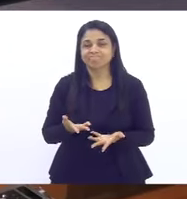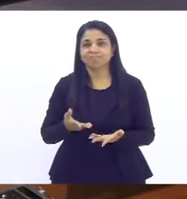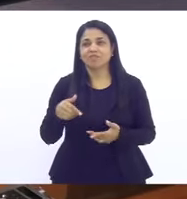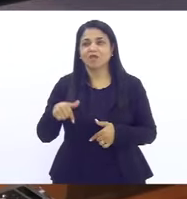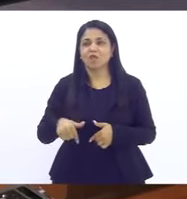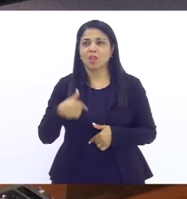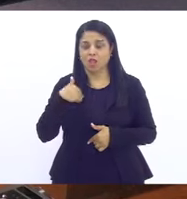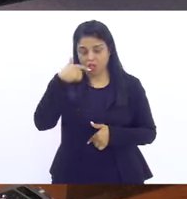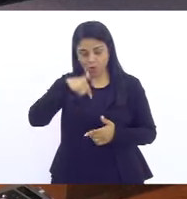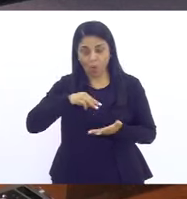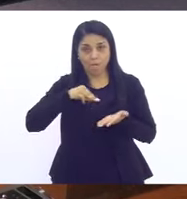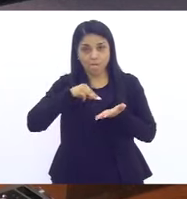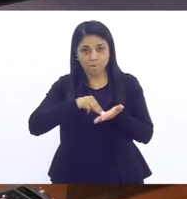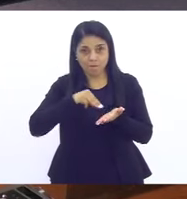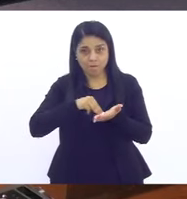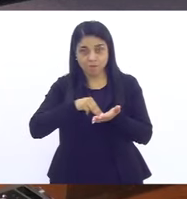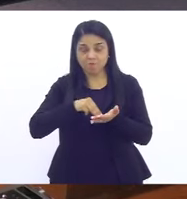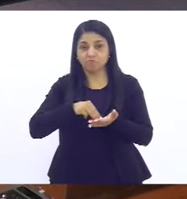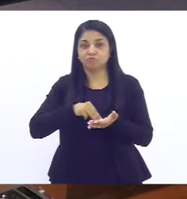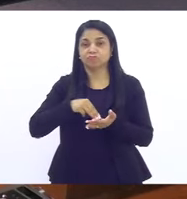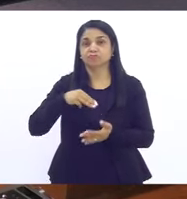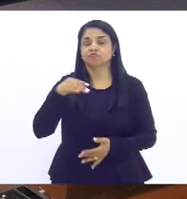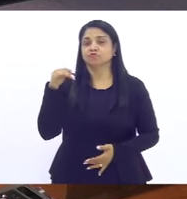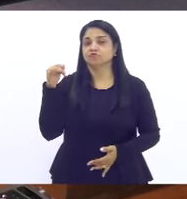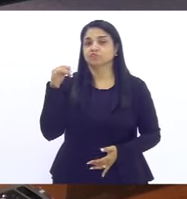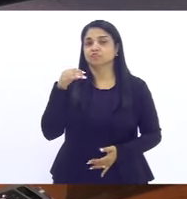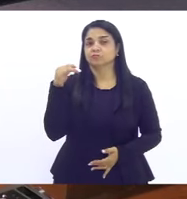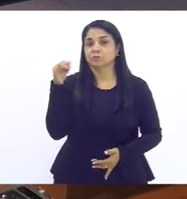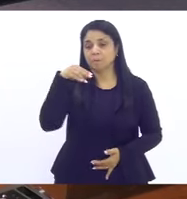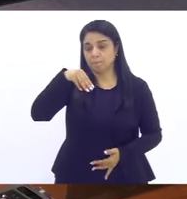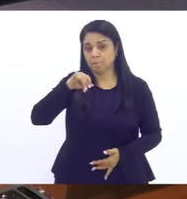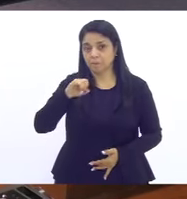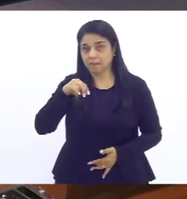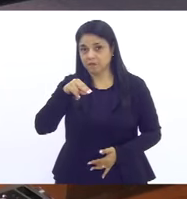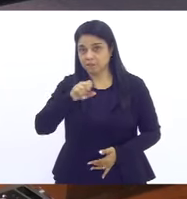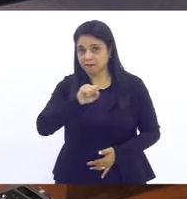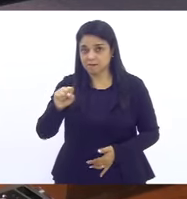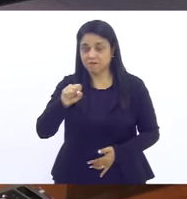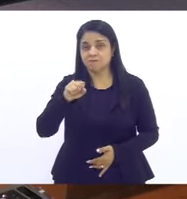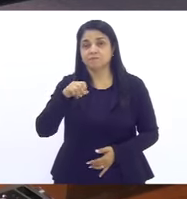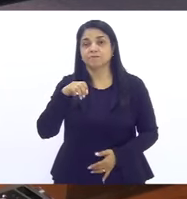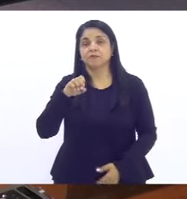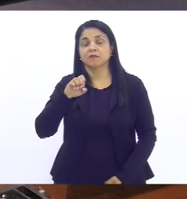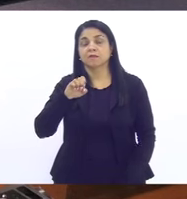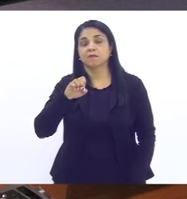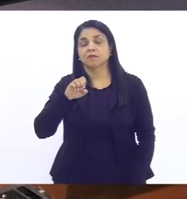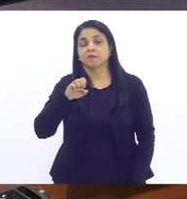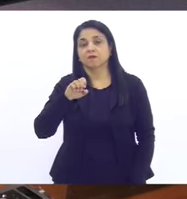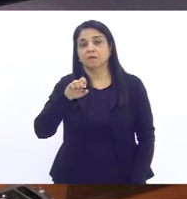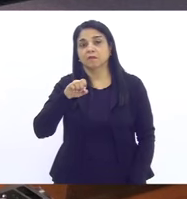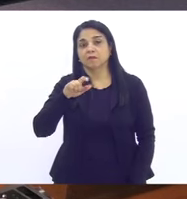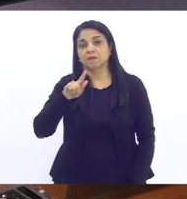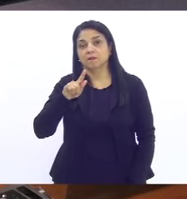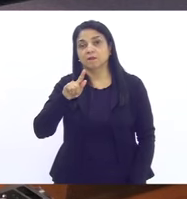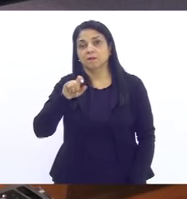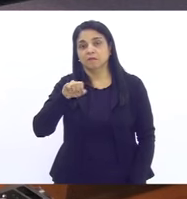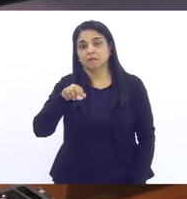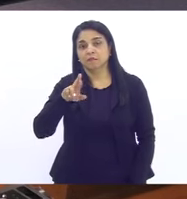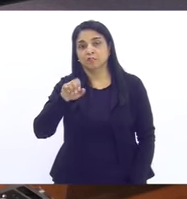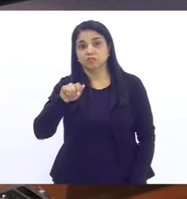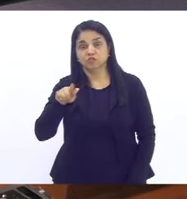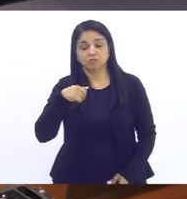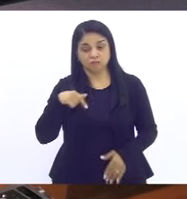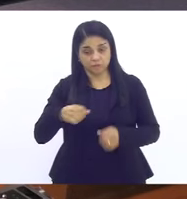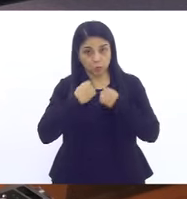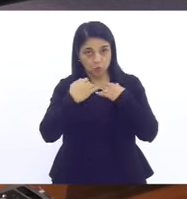eu sou membro da Comissão de Minas e Energia, tivemos uma audiência pública aqui. Aí mandaram uma diretora que não